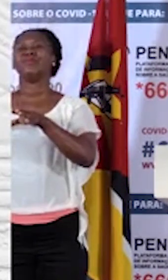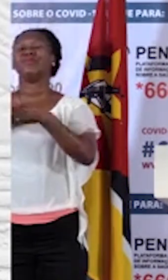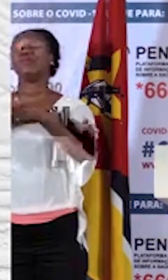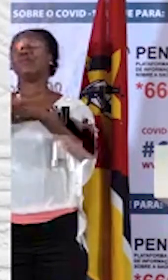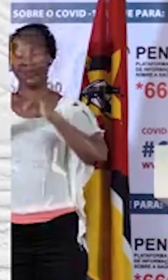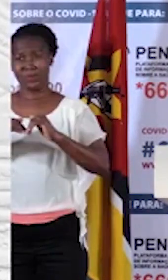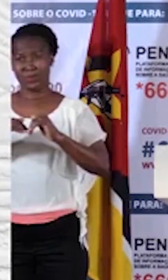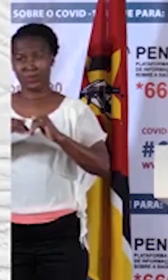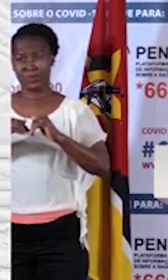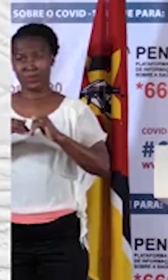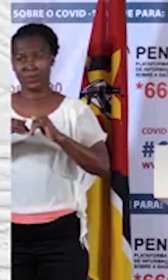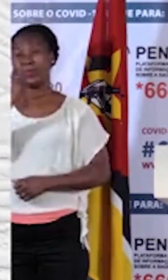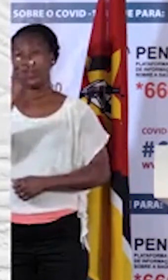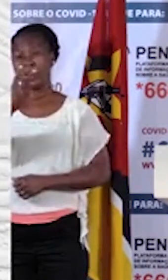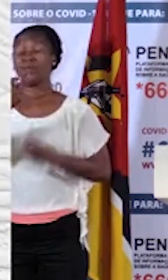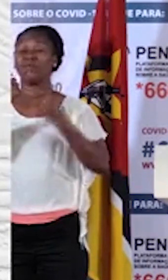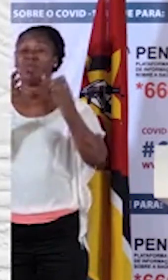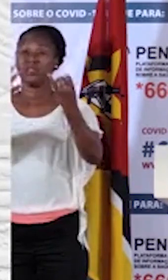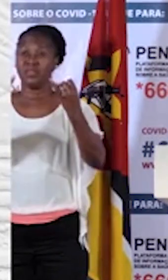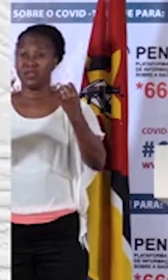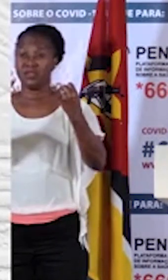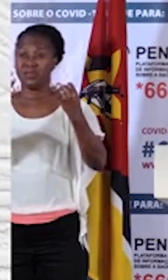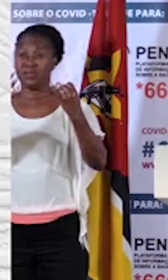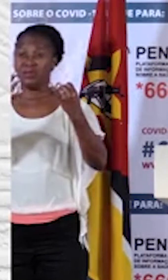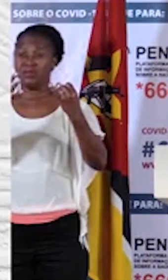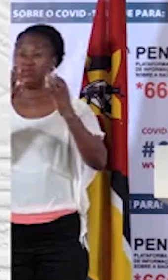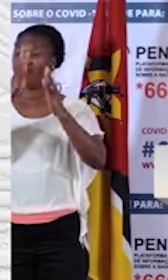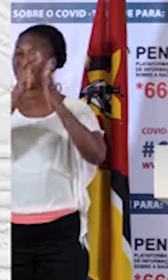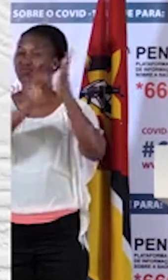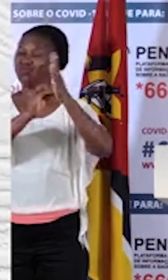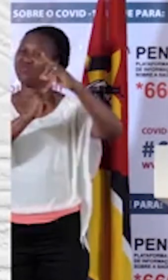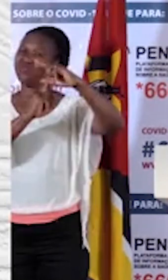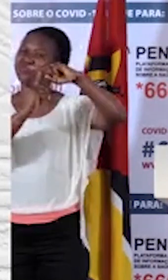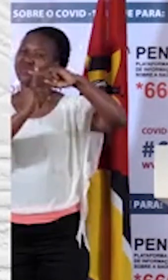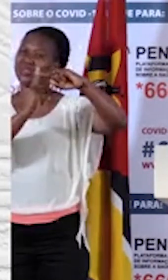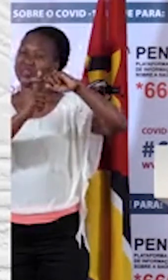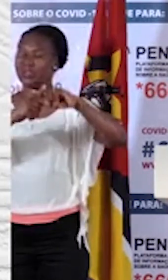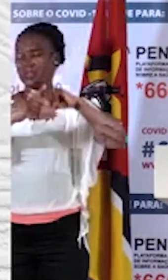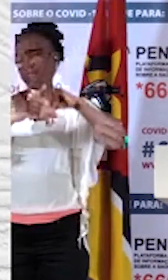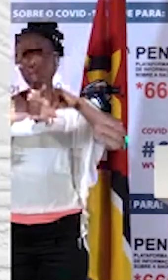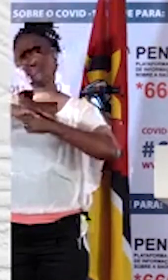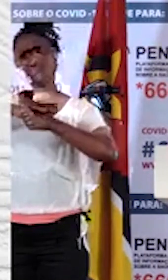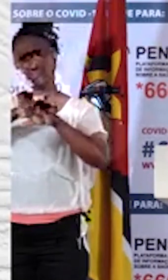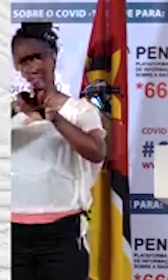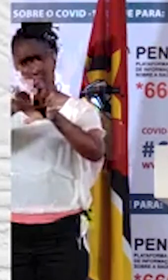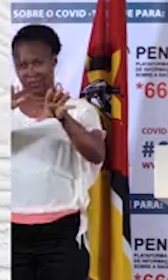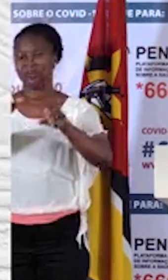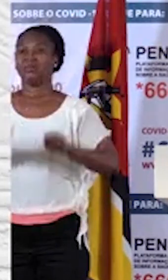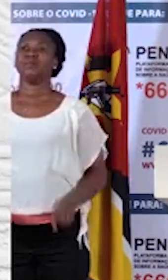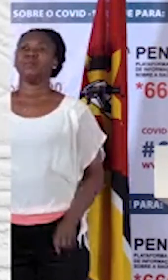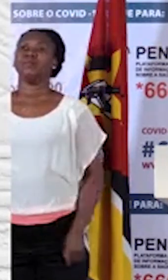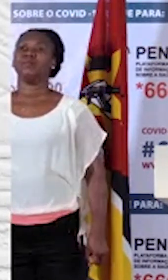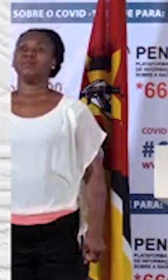e 26 casos revelaram-se positivos para a infecção de Covid-19.